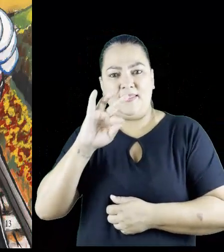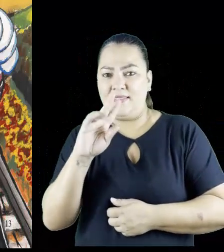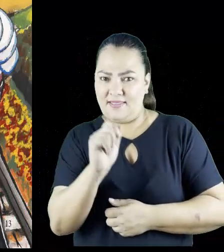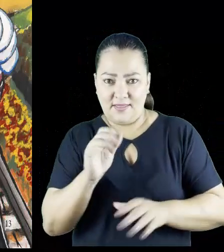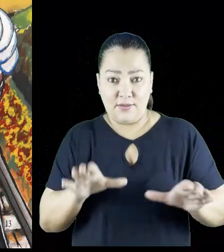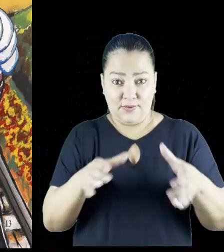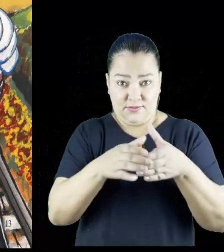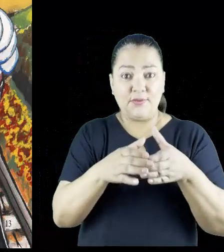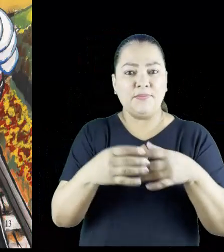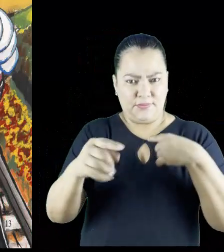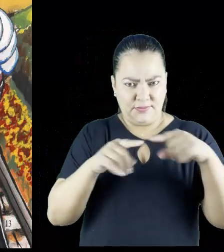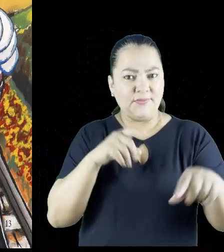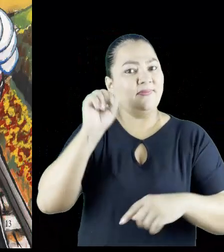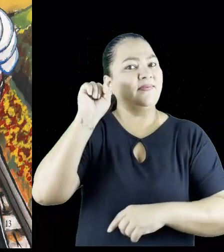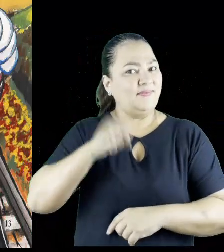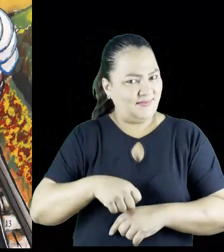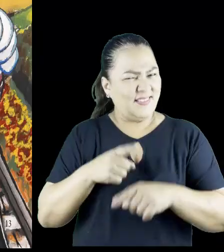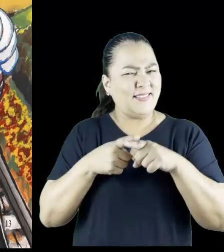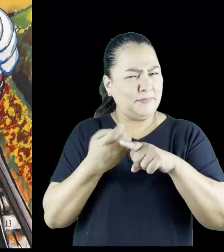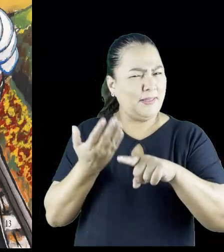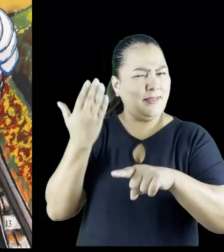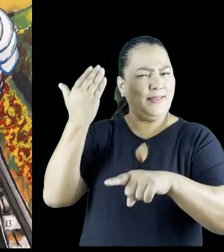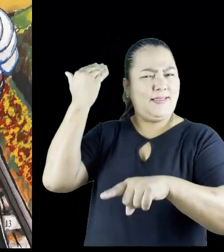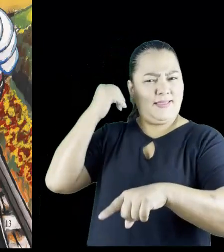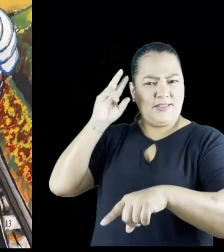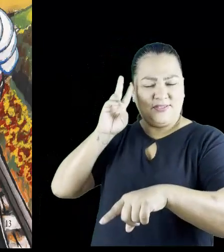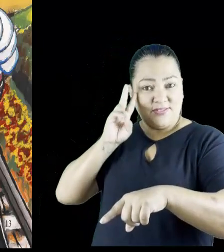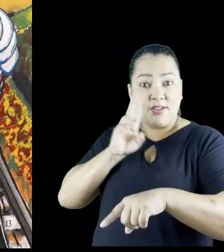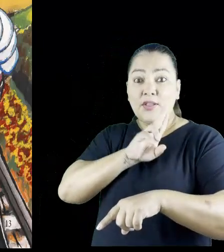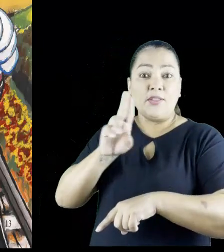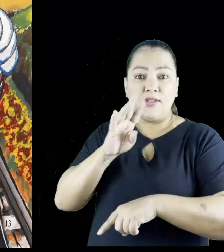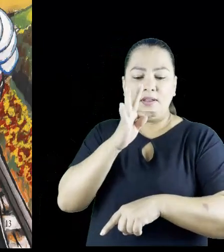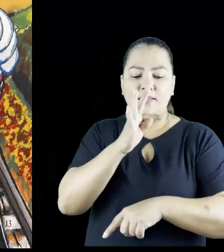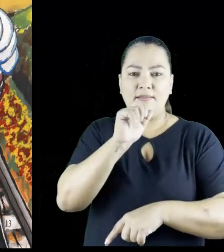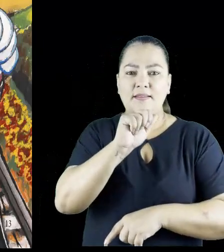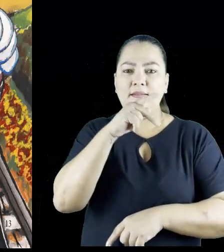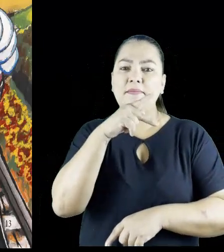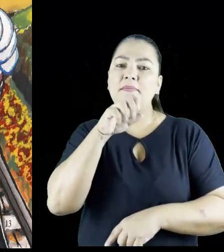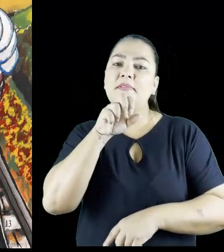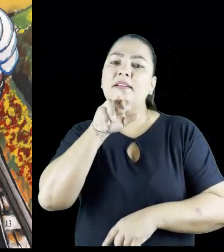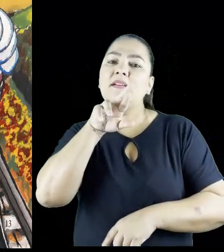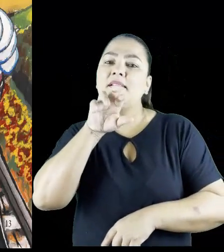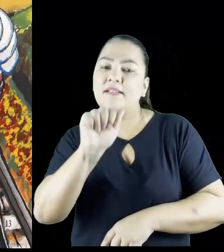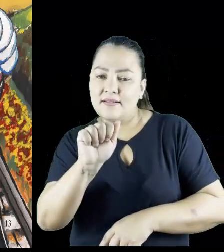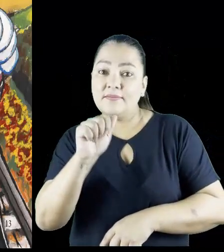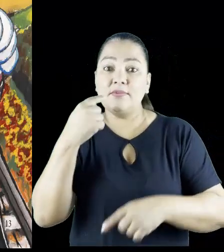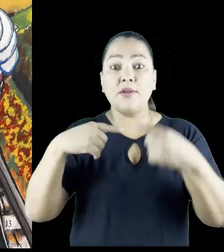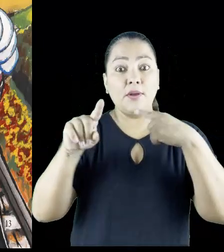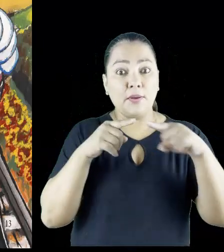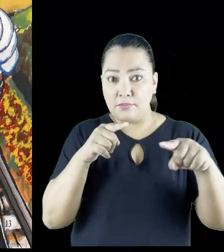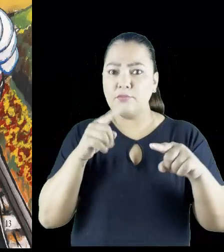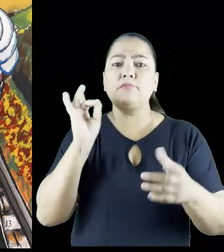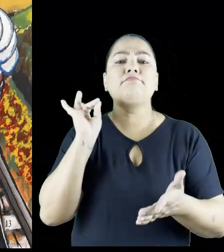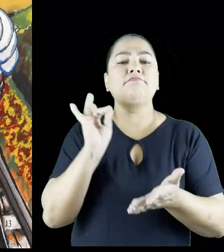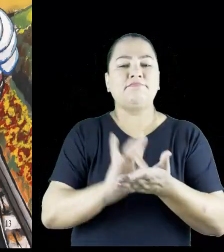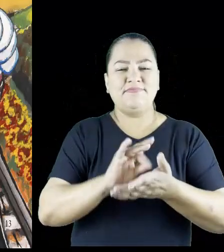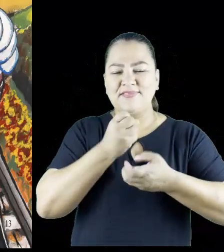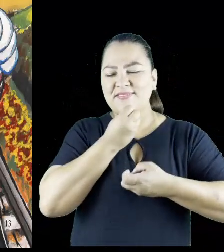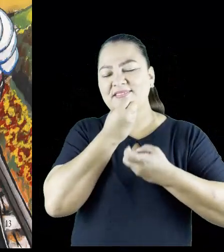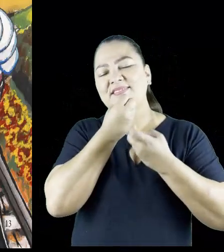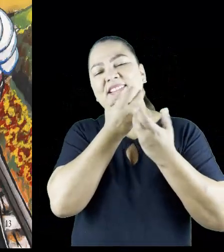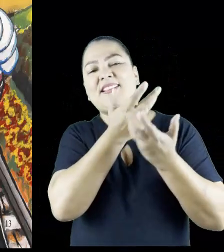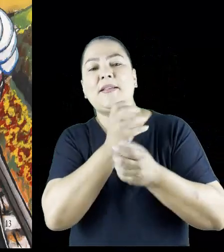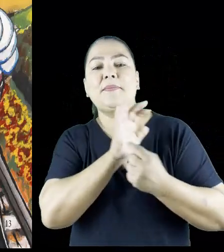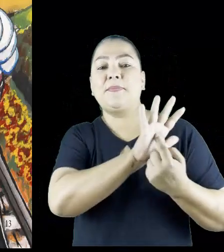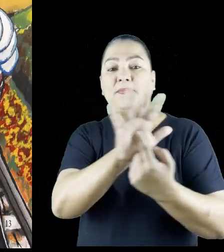do coletivo Tapera. Itapema, lá no seu início, se chamava Tapera, e essa música é uma